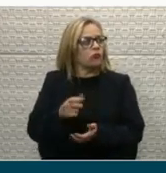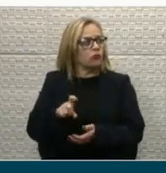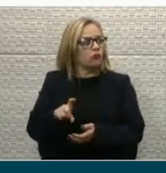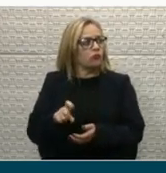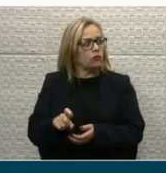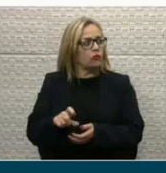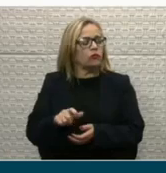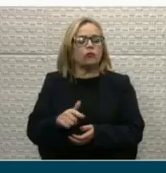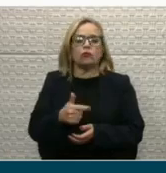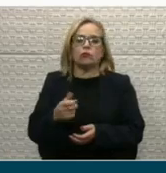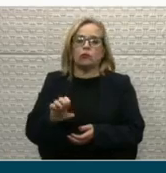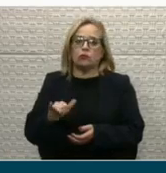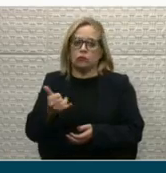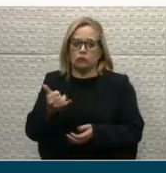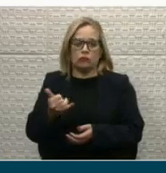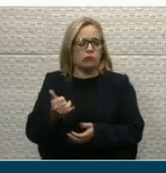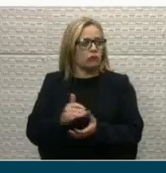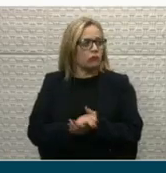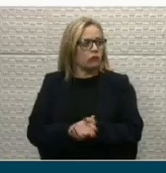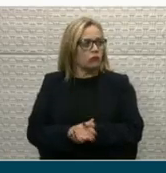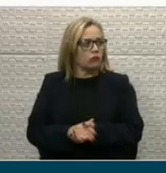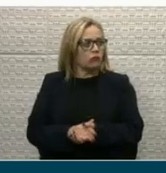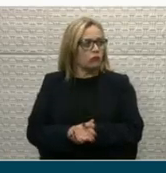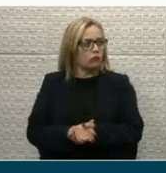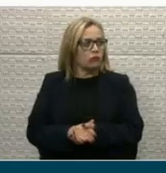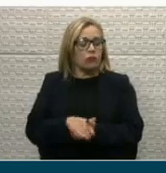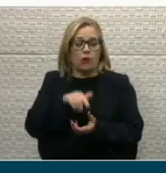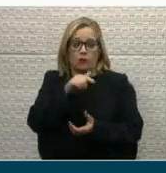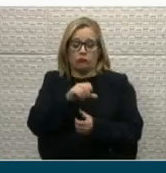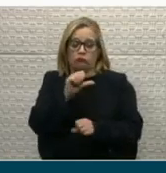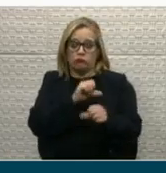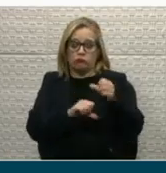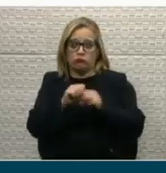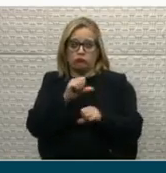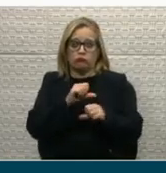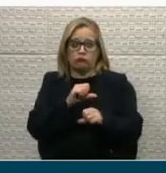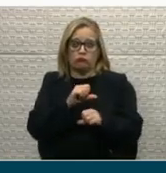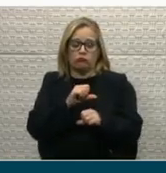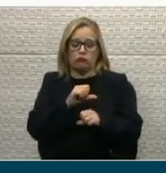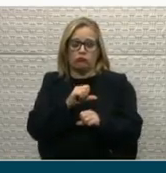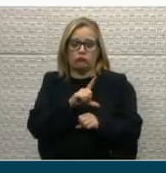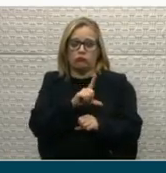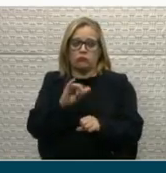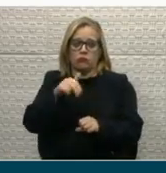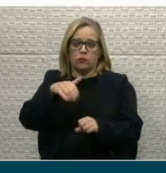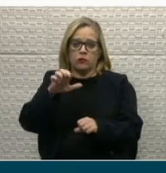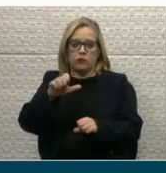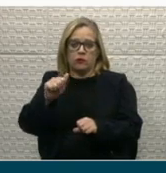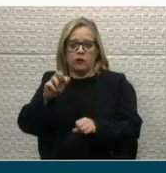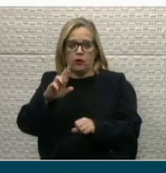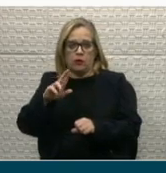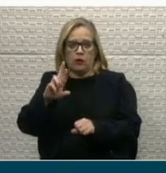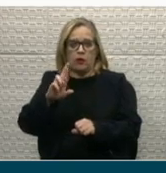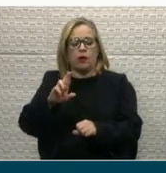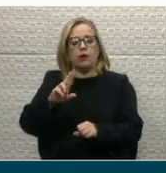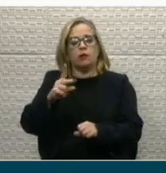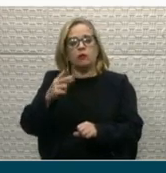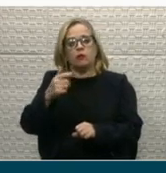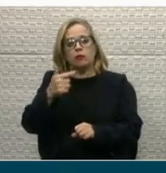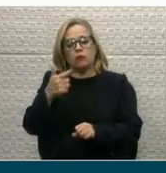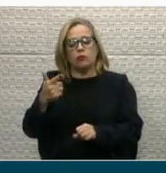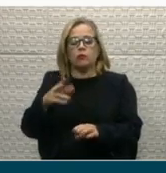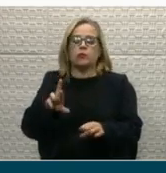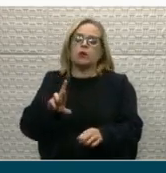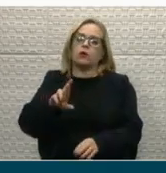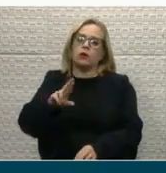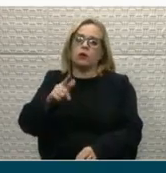2x, 2y. Essa transformação é uma transformação linear de R2 em R2, por isso que ela é um